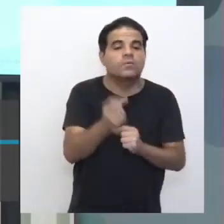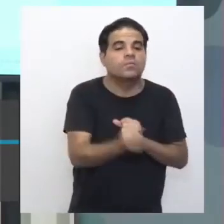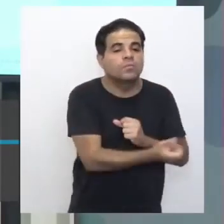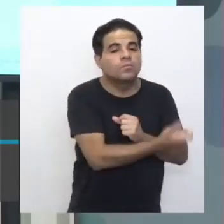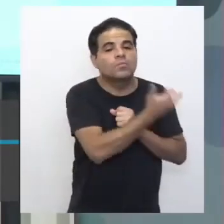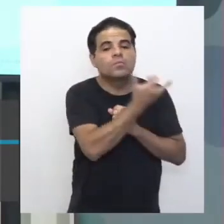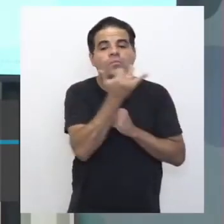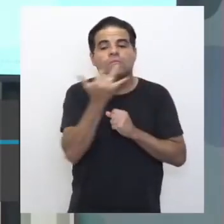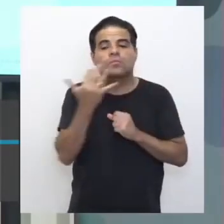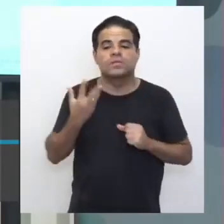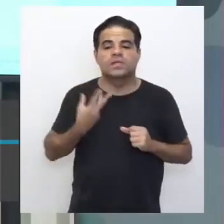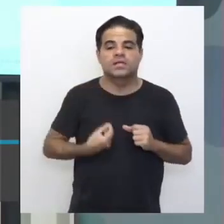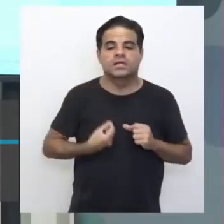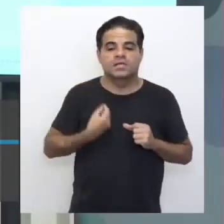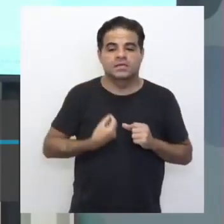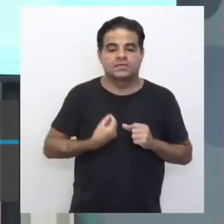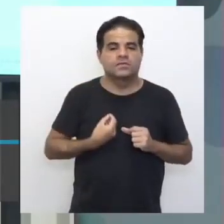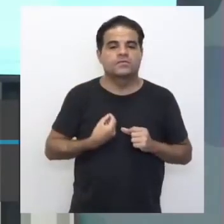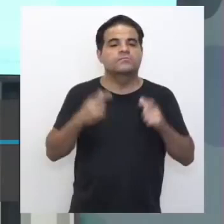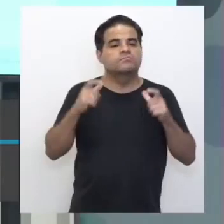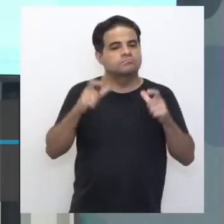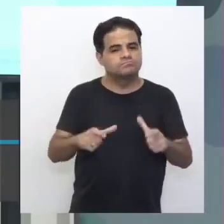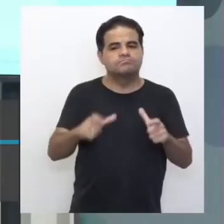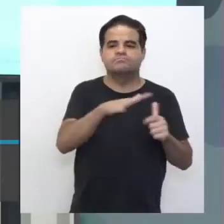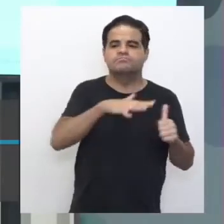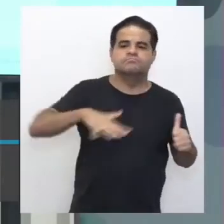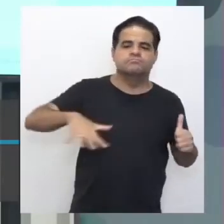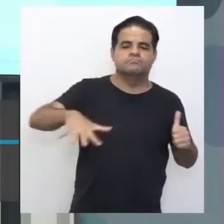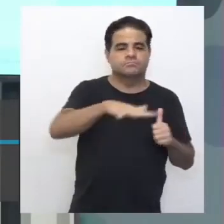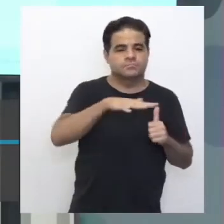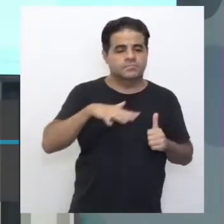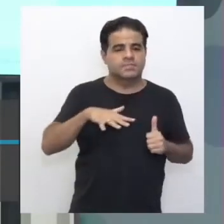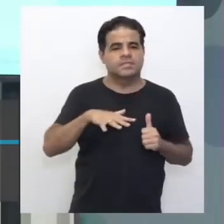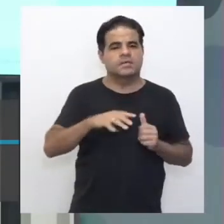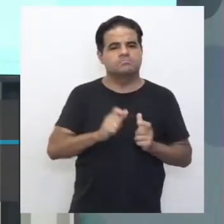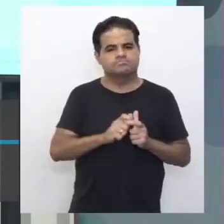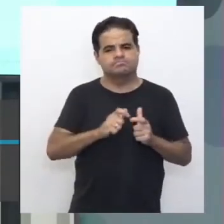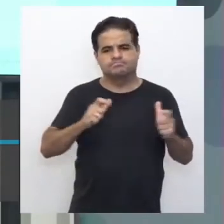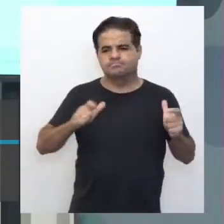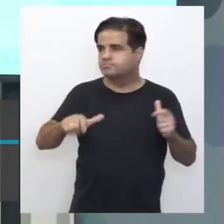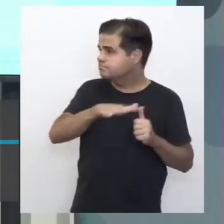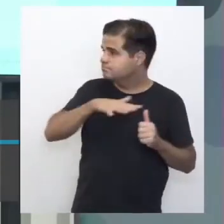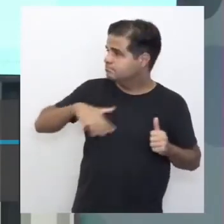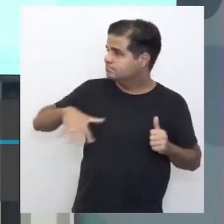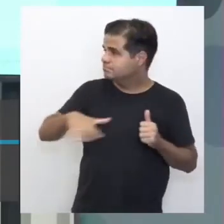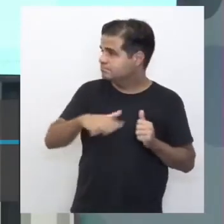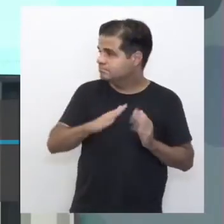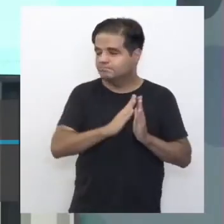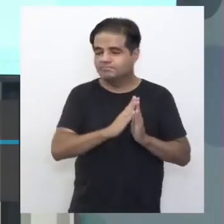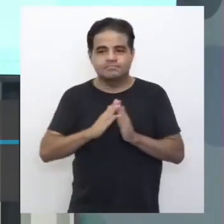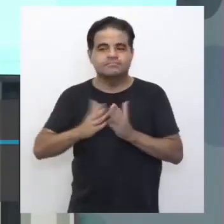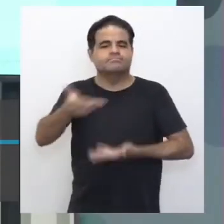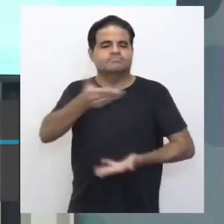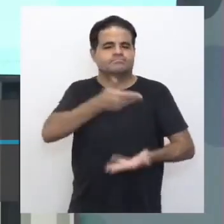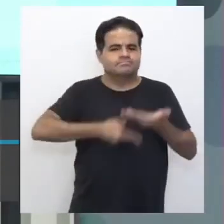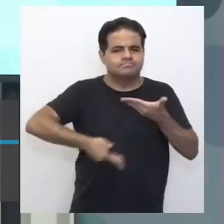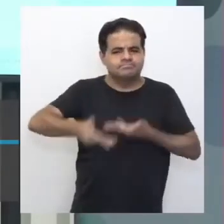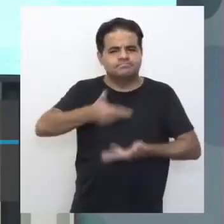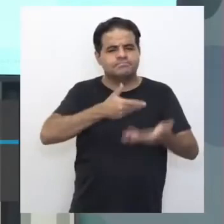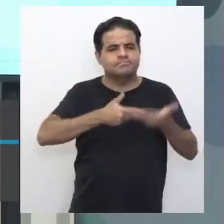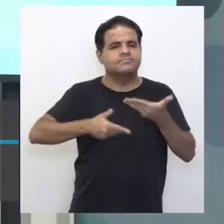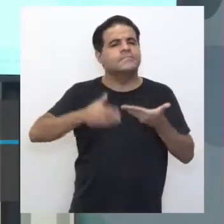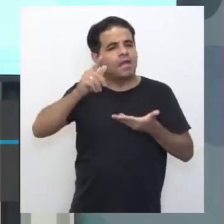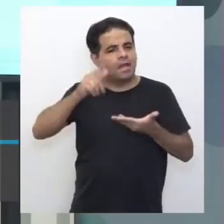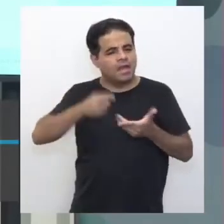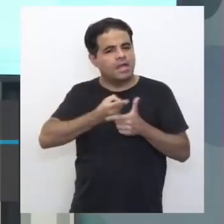que vivem numa região, num país, por exemplo. E a densidade demográfica, né, a população relativa, que a gente também chama,